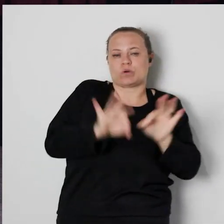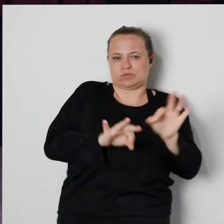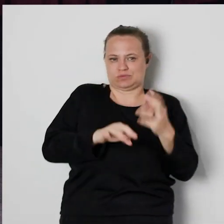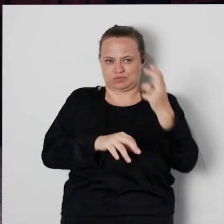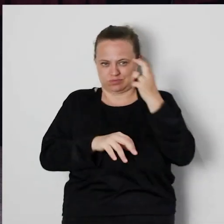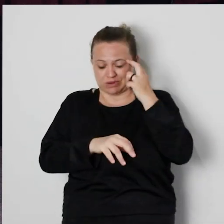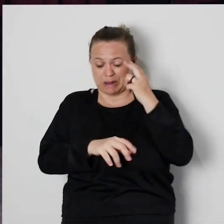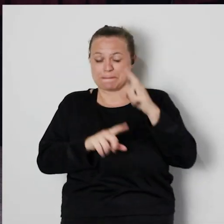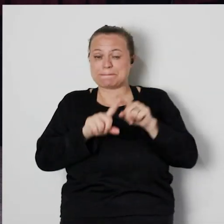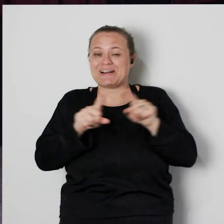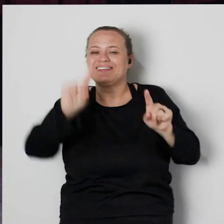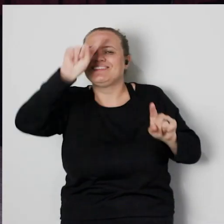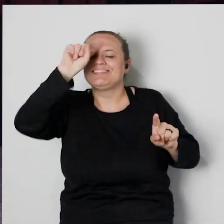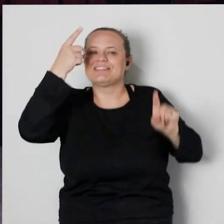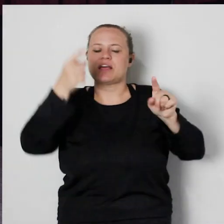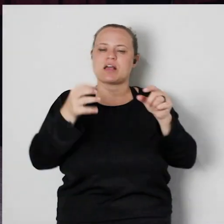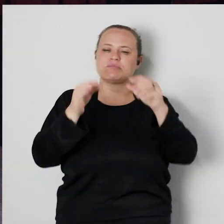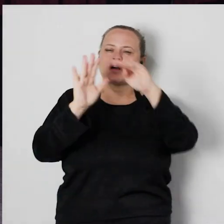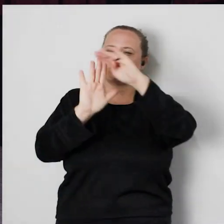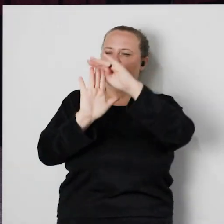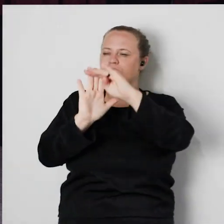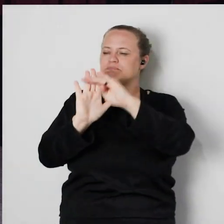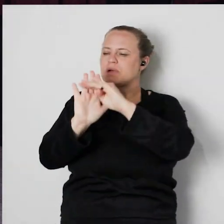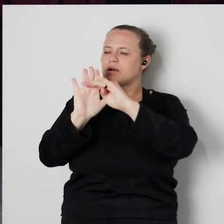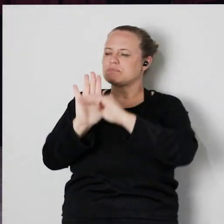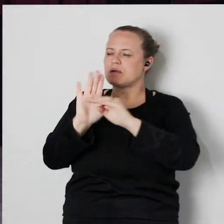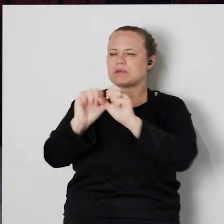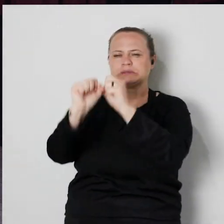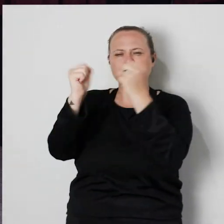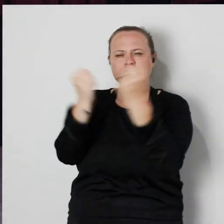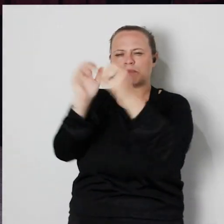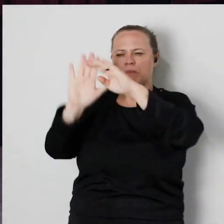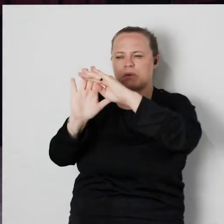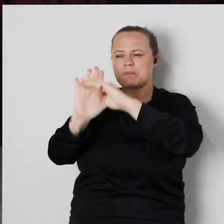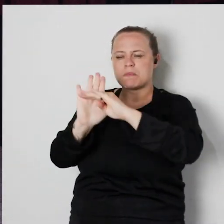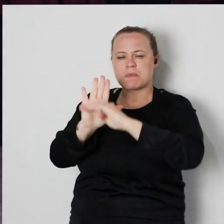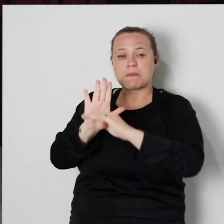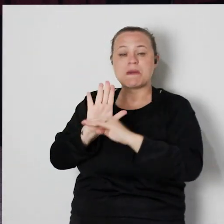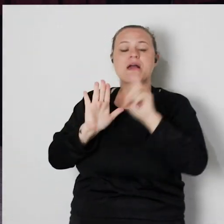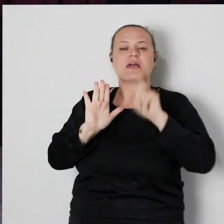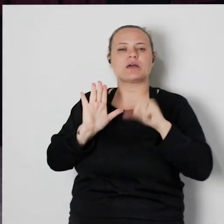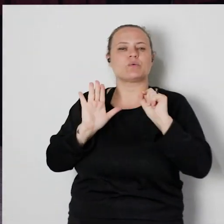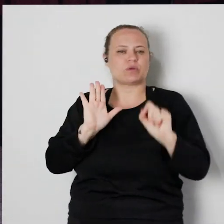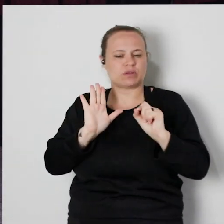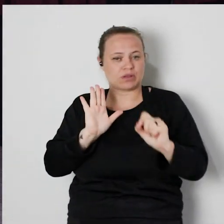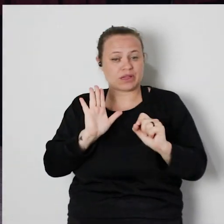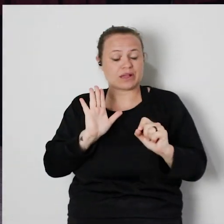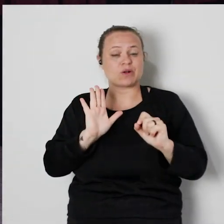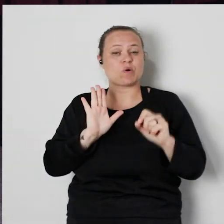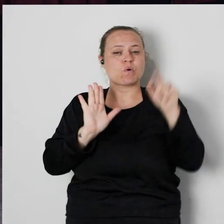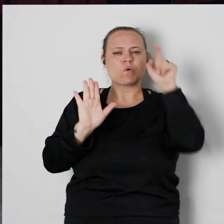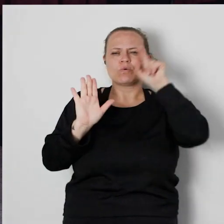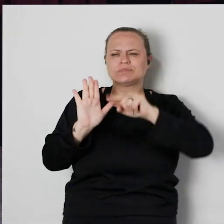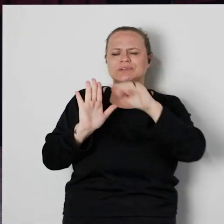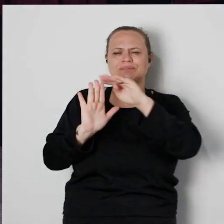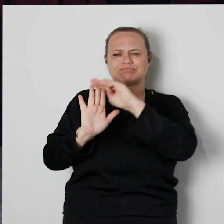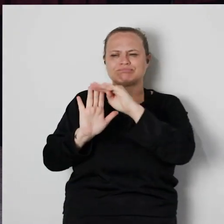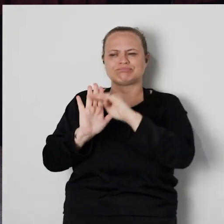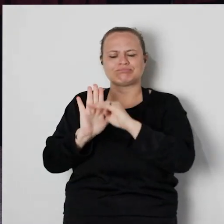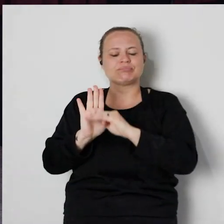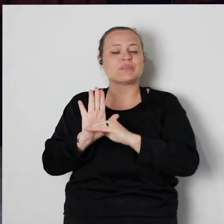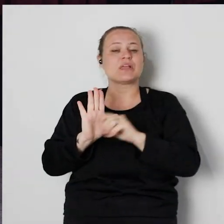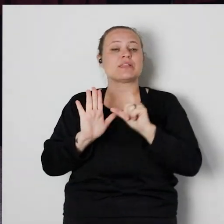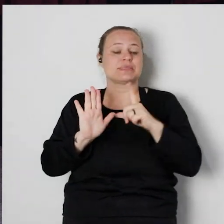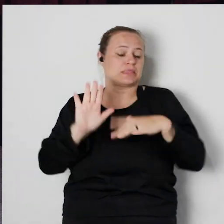de algumas pessoas ou de organizações culturais. Então, a ideia de estruturar um sistema e construir